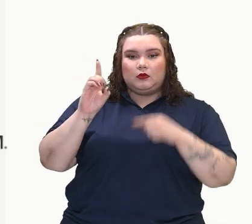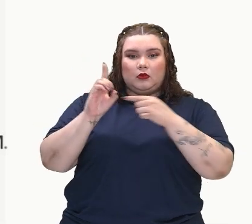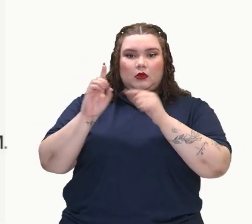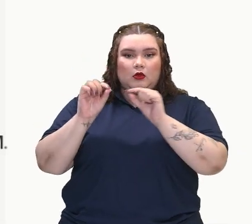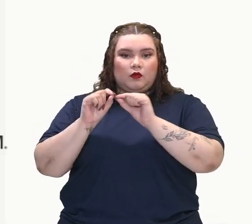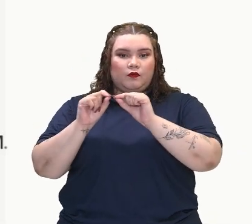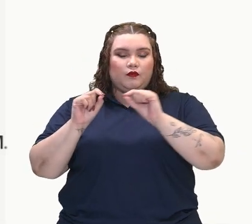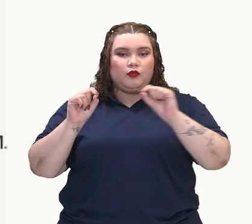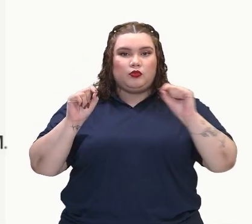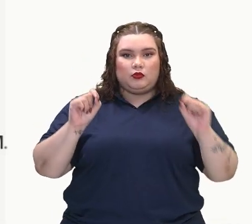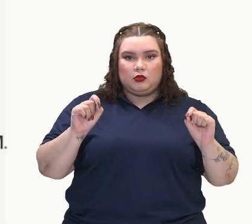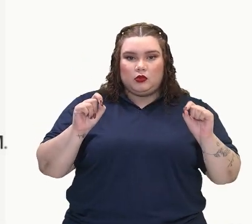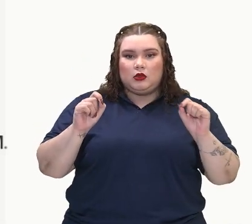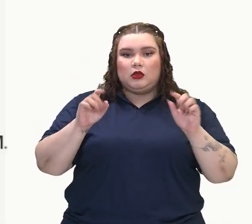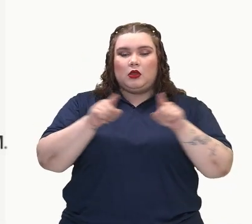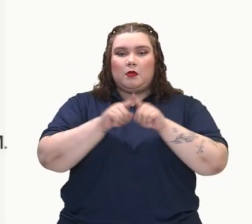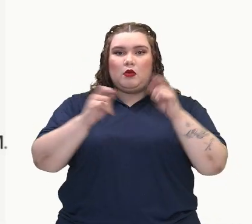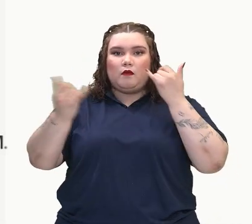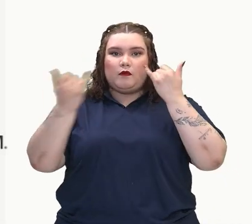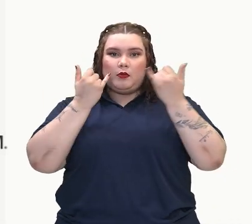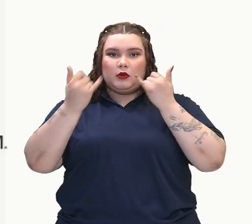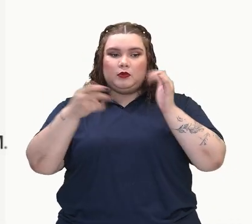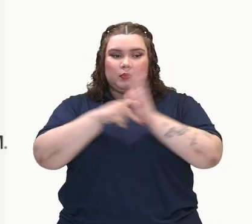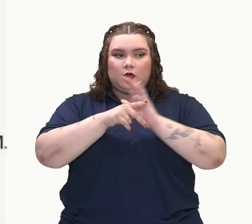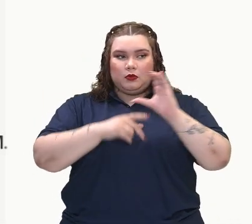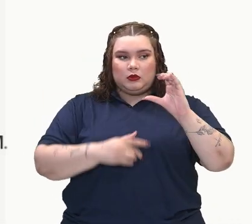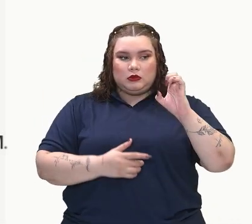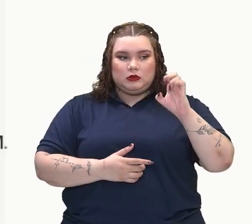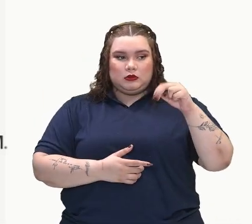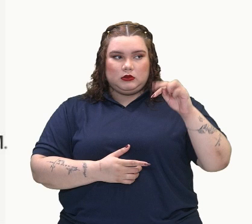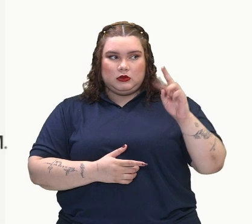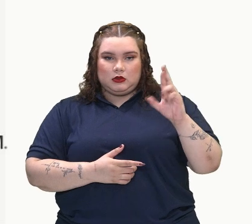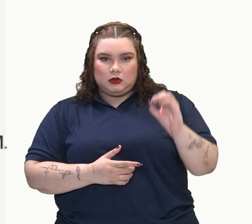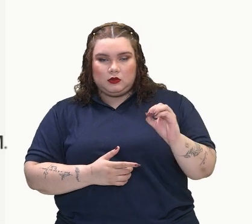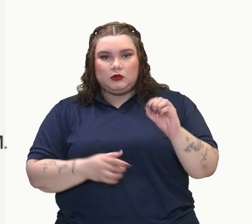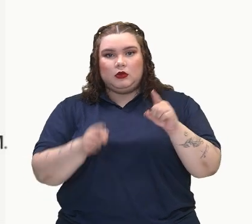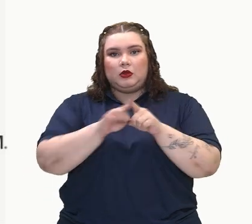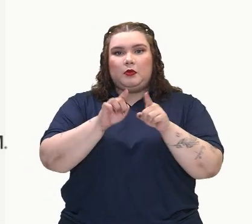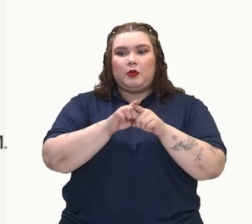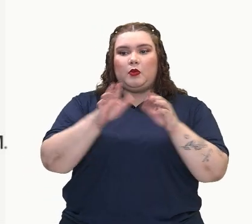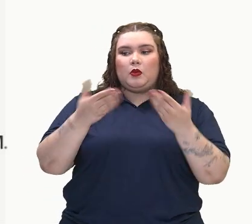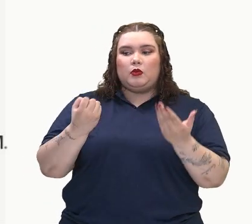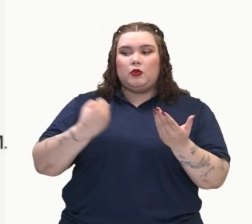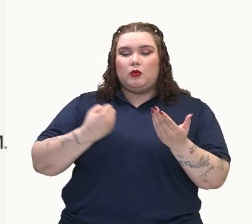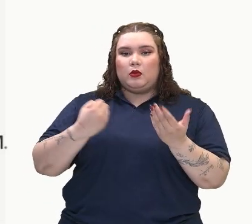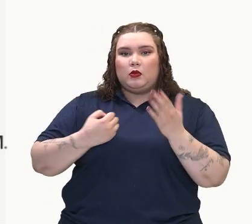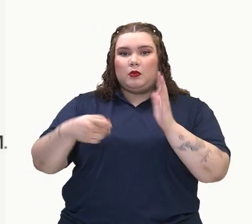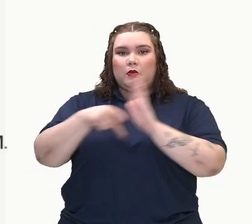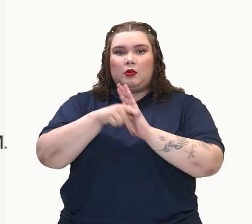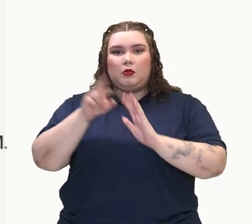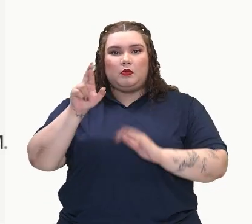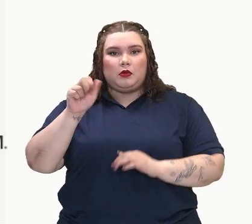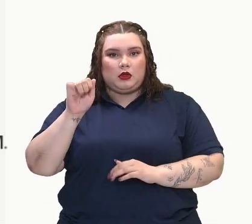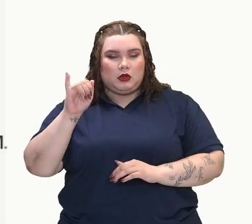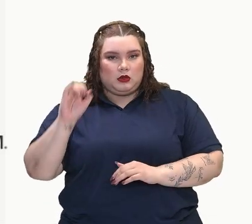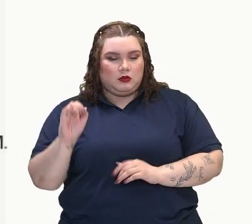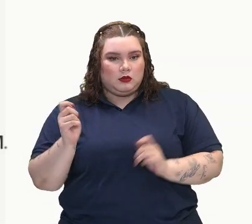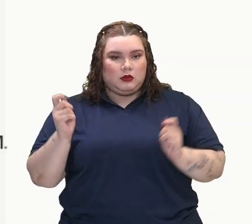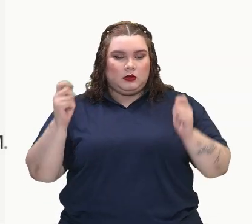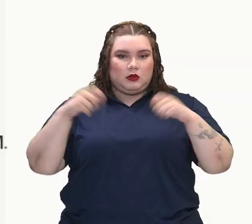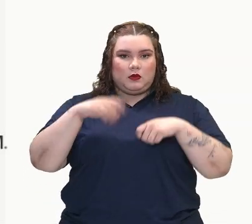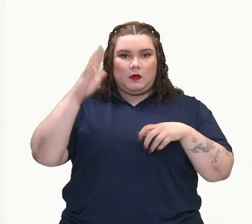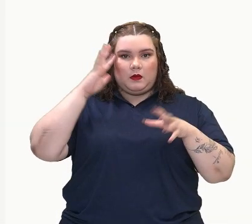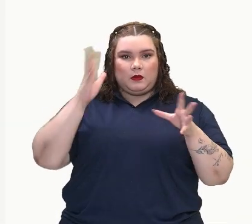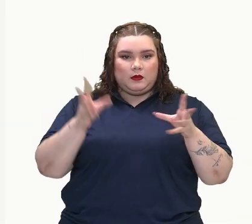as coordenadas do centro, certo? Eu tenho que saber o valor dos raios para poder chegar nessa conclusão